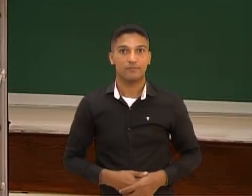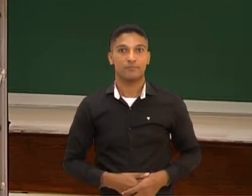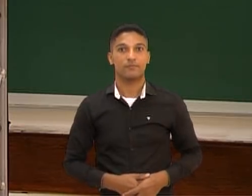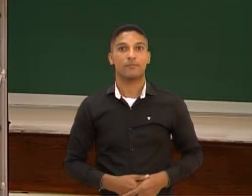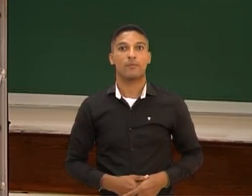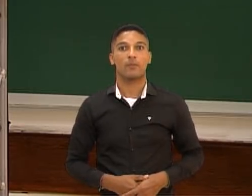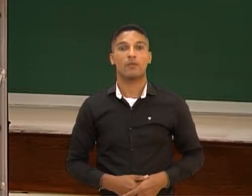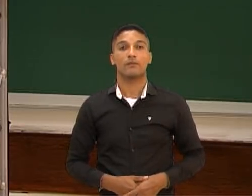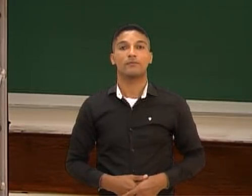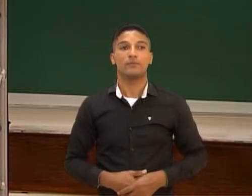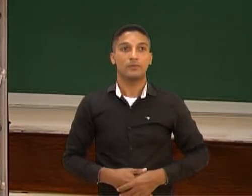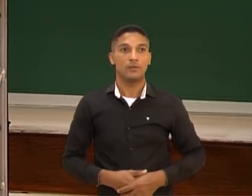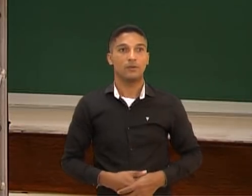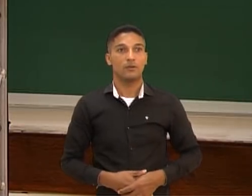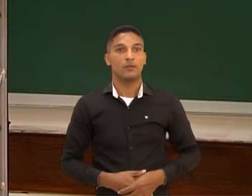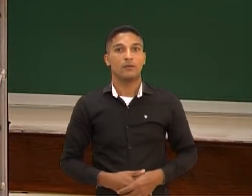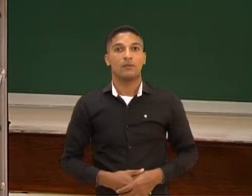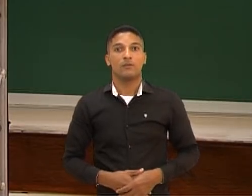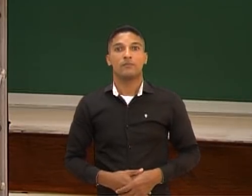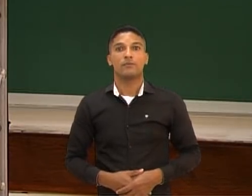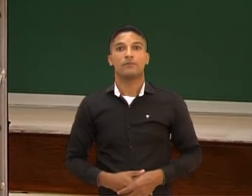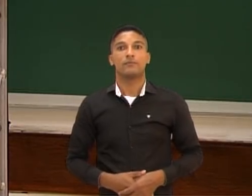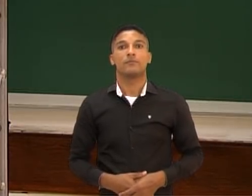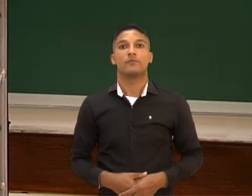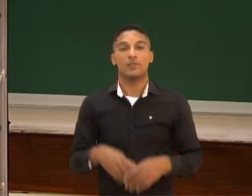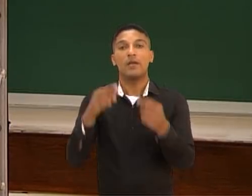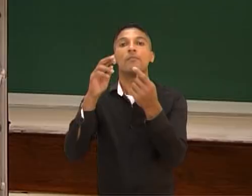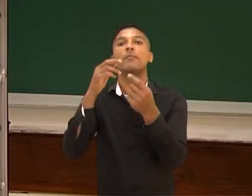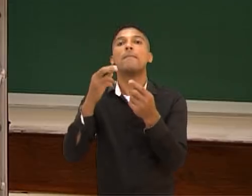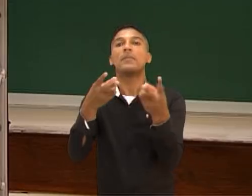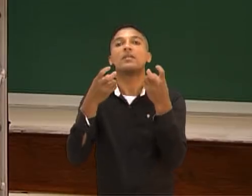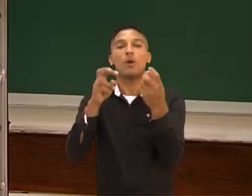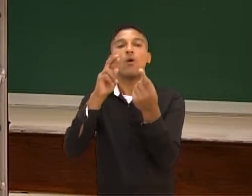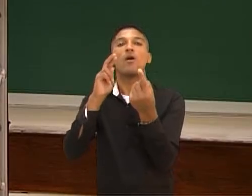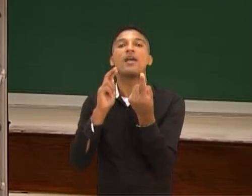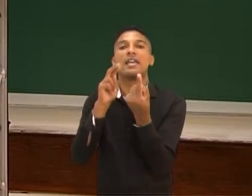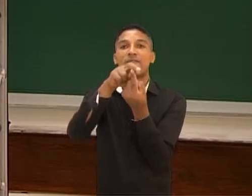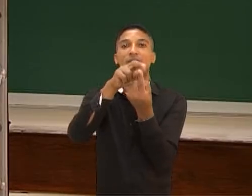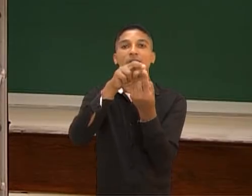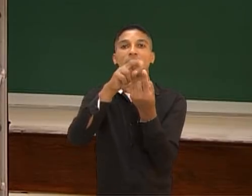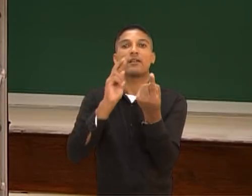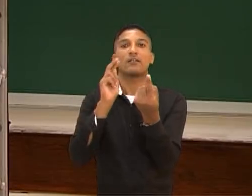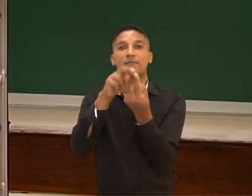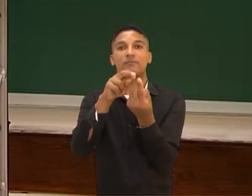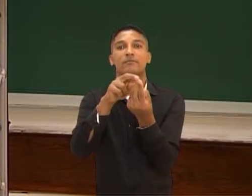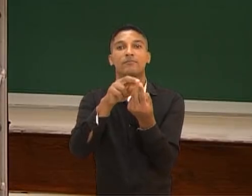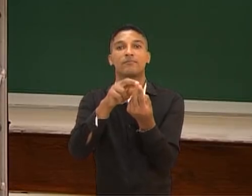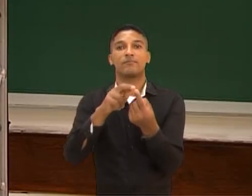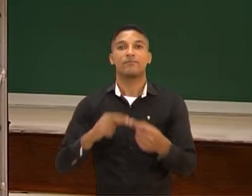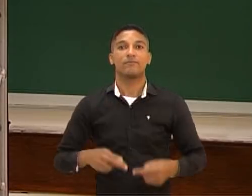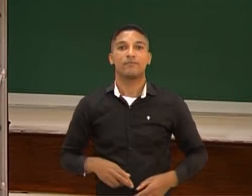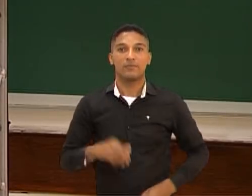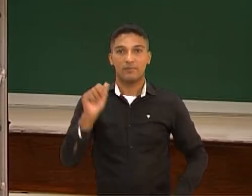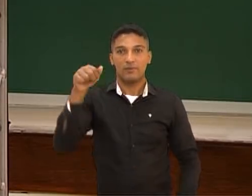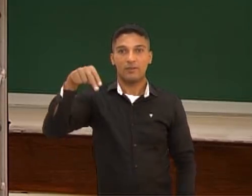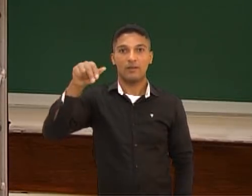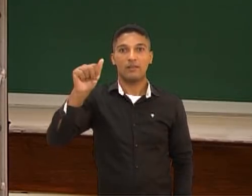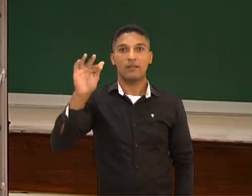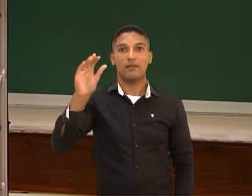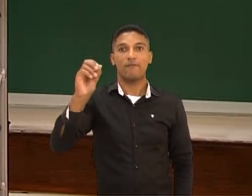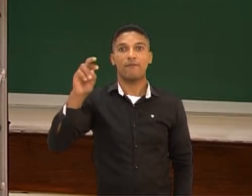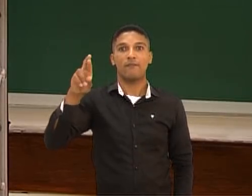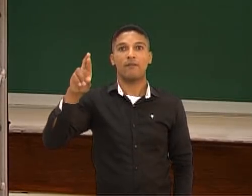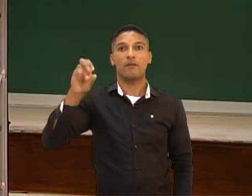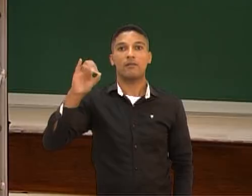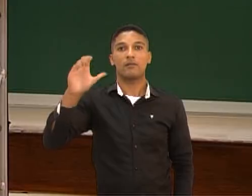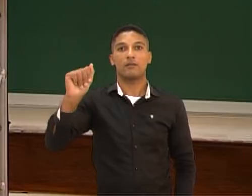conseguiu fazer, identificar onde que está a referência anafórica e a elipse. Parabéns, certo? Vamos